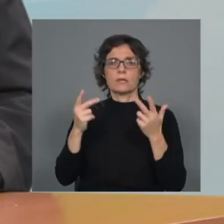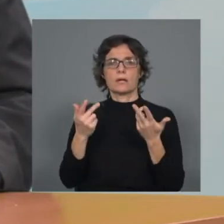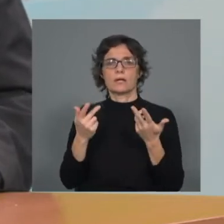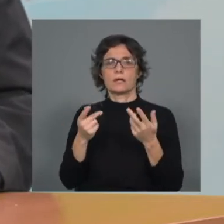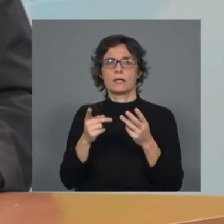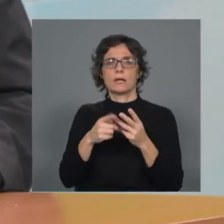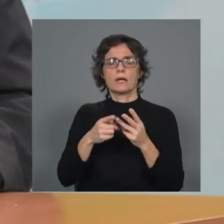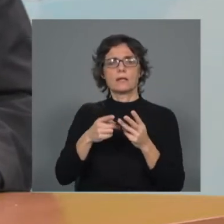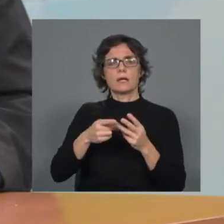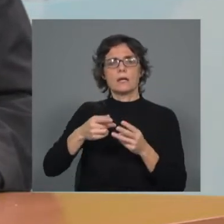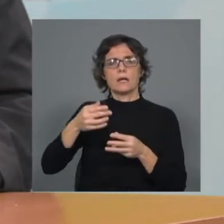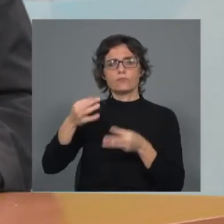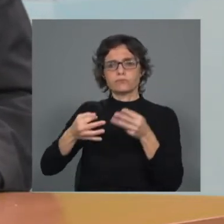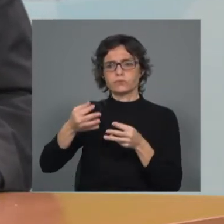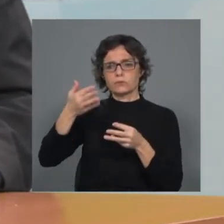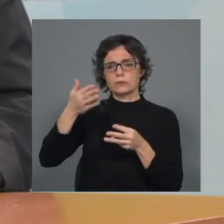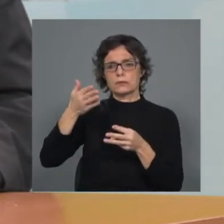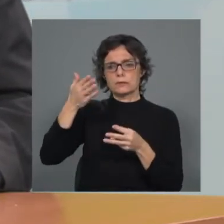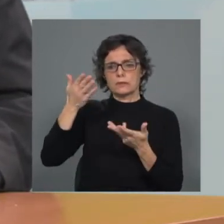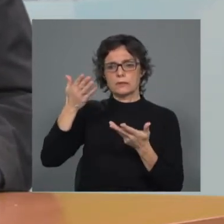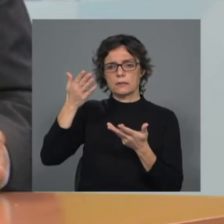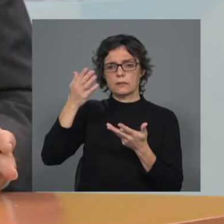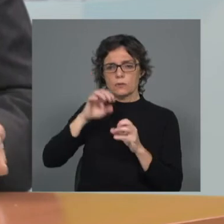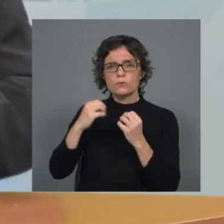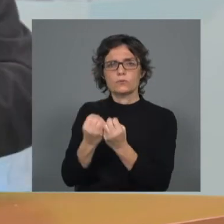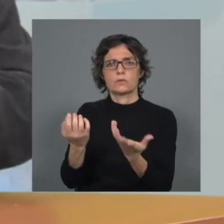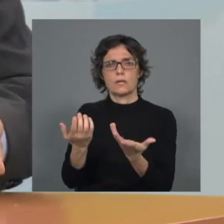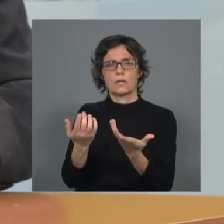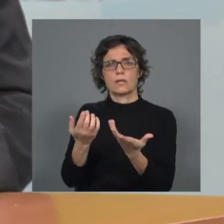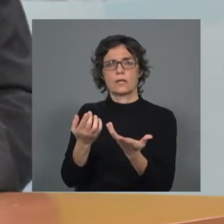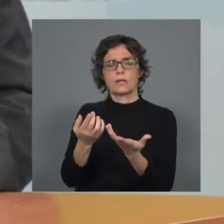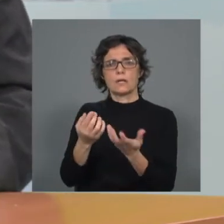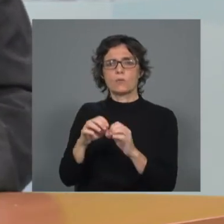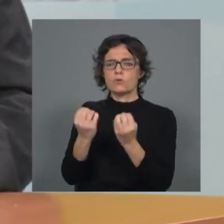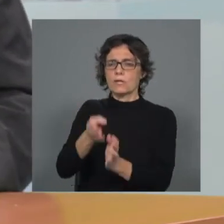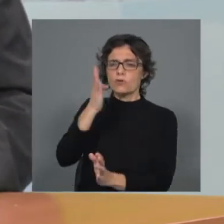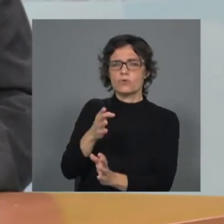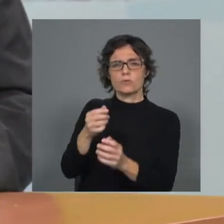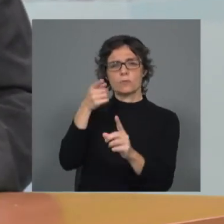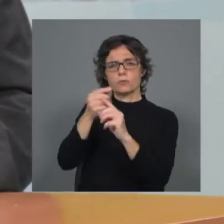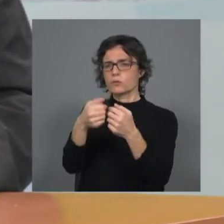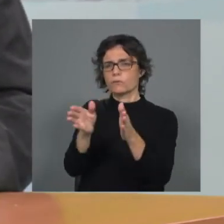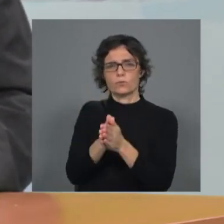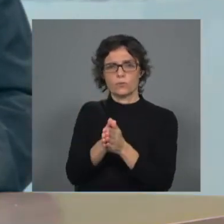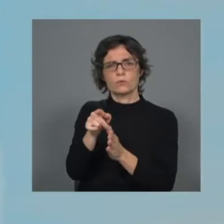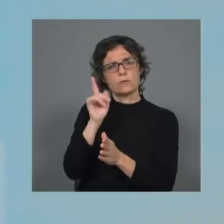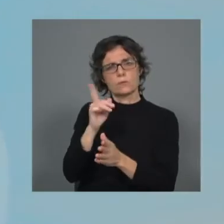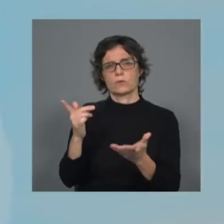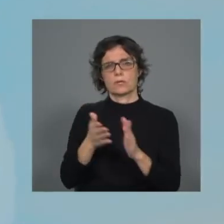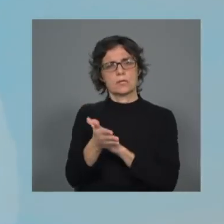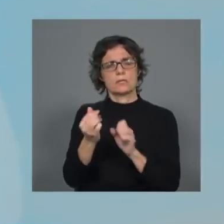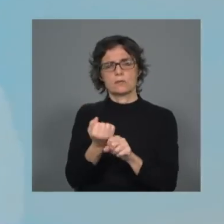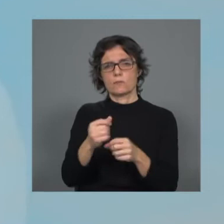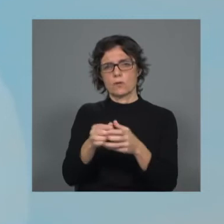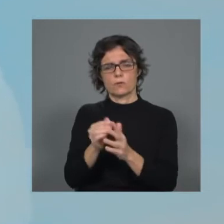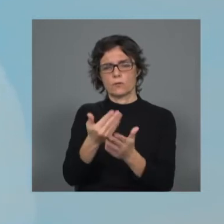justiça social, e esta possibilidade de tornar acessível o trabalho a todas as pessoas. É que continua a ser